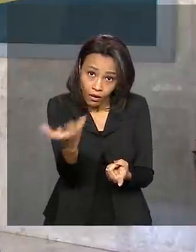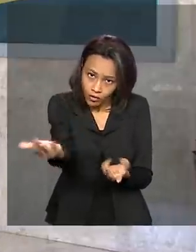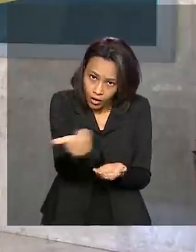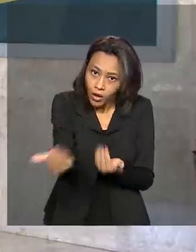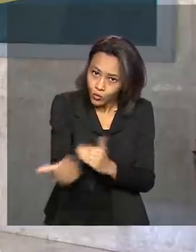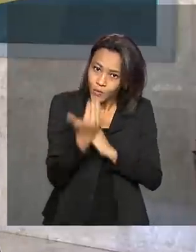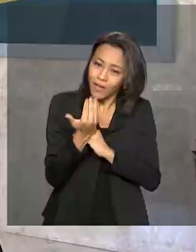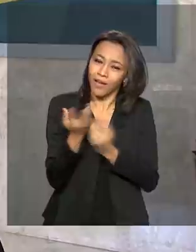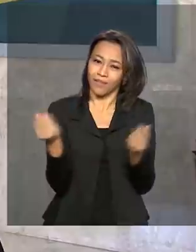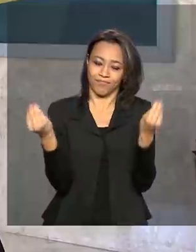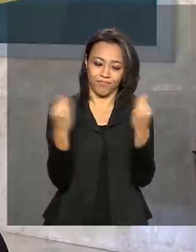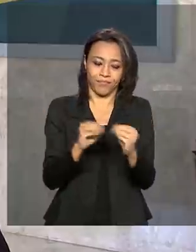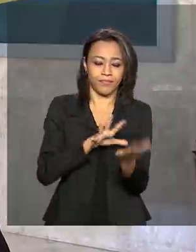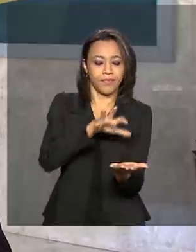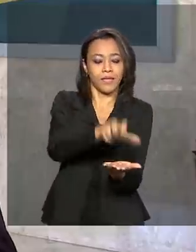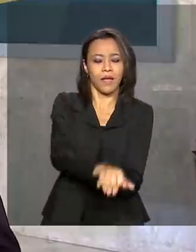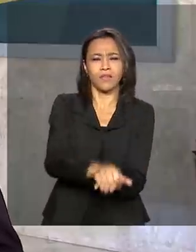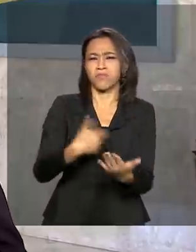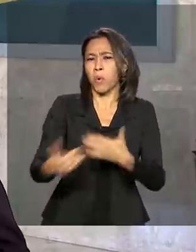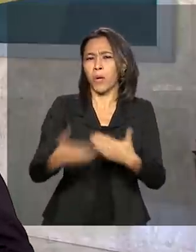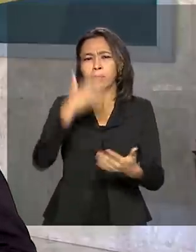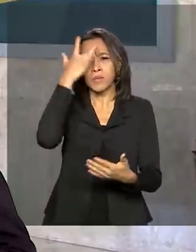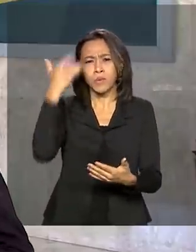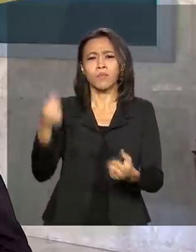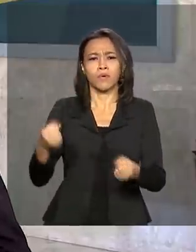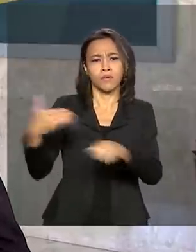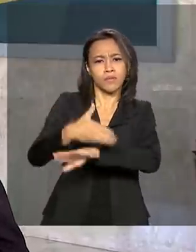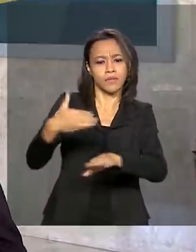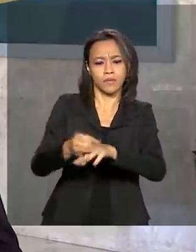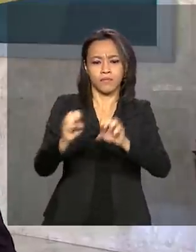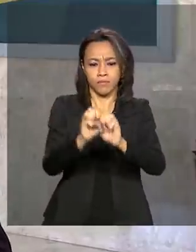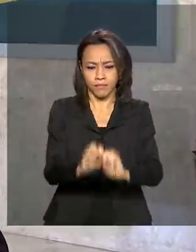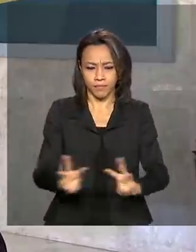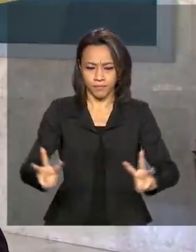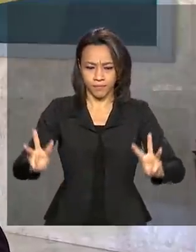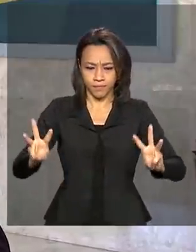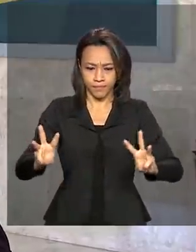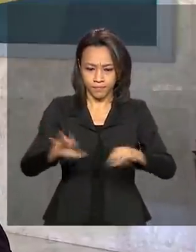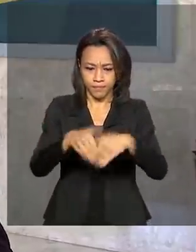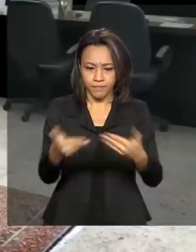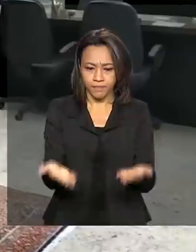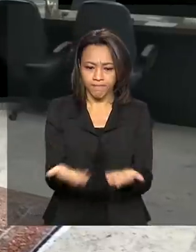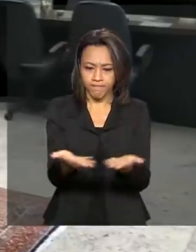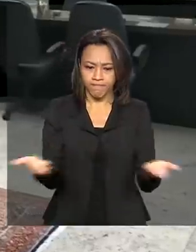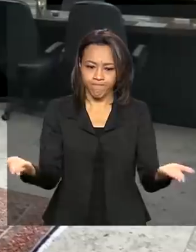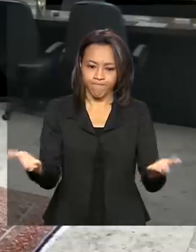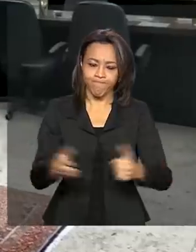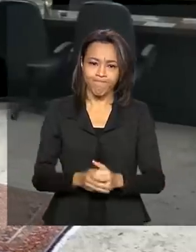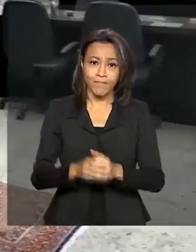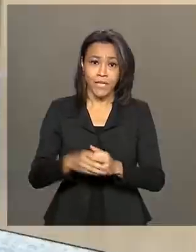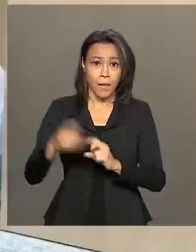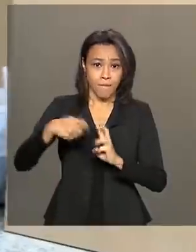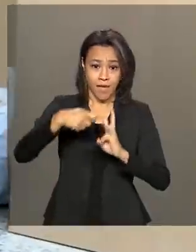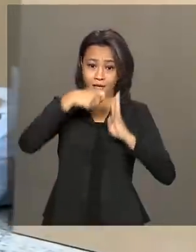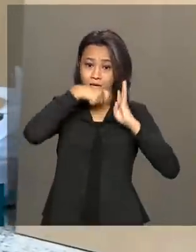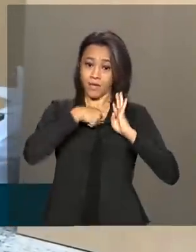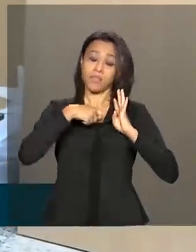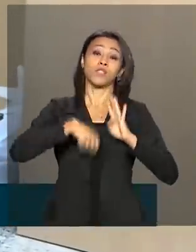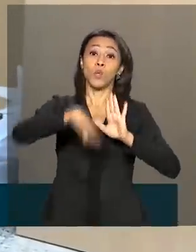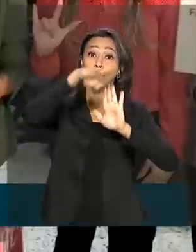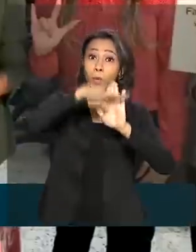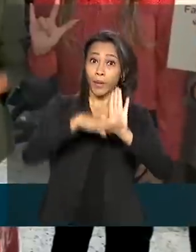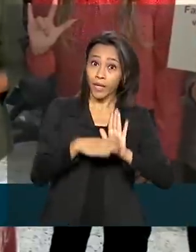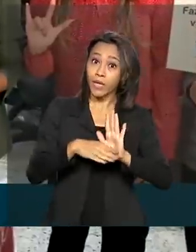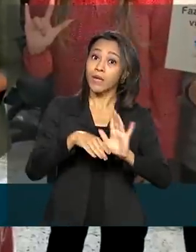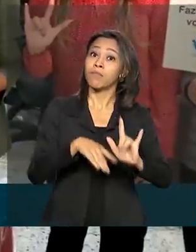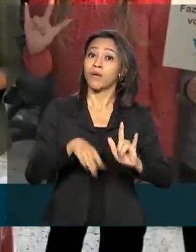de alguma forma. O cadastro é aberto para qualquer cidadão pelo site patriavoluntaria.org. Nos últimos meses o programa que é